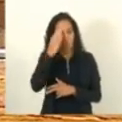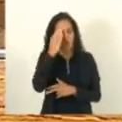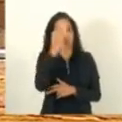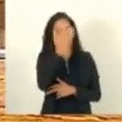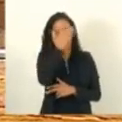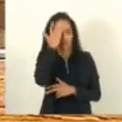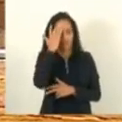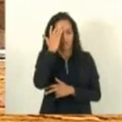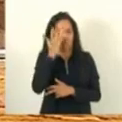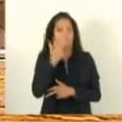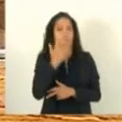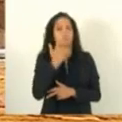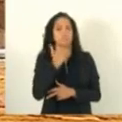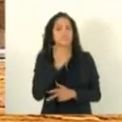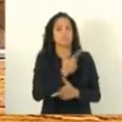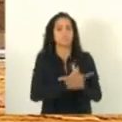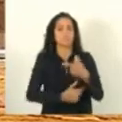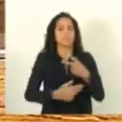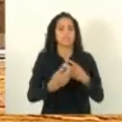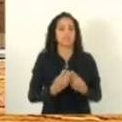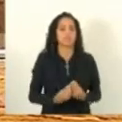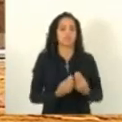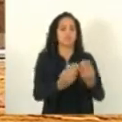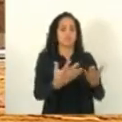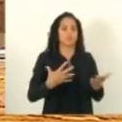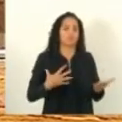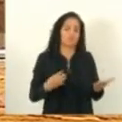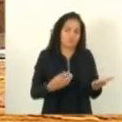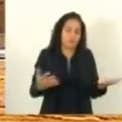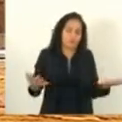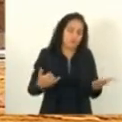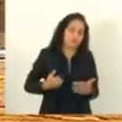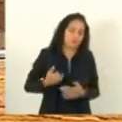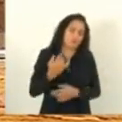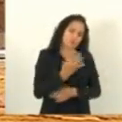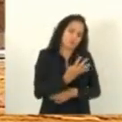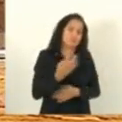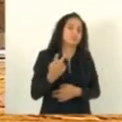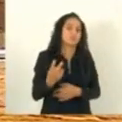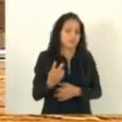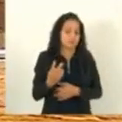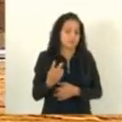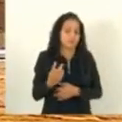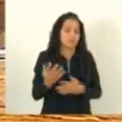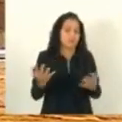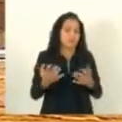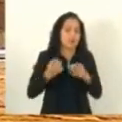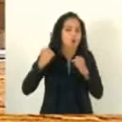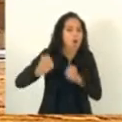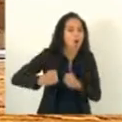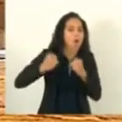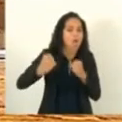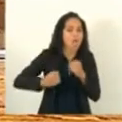que doaram sangue para o meu filho, que hoje tem 42 anos, correu a maratona agora,